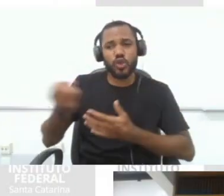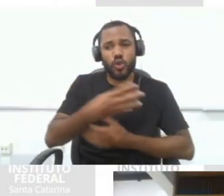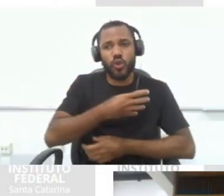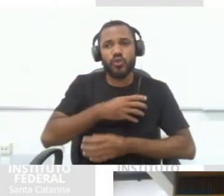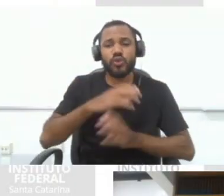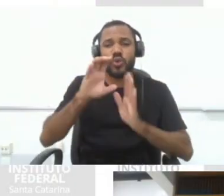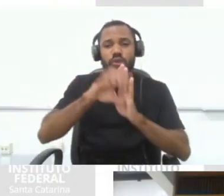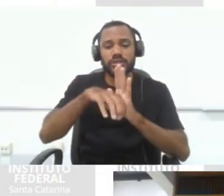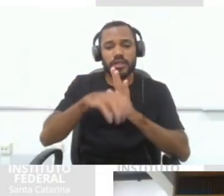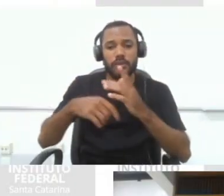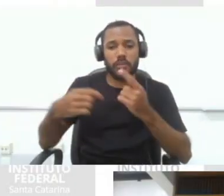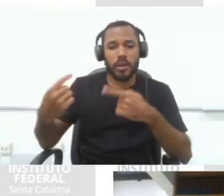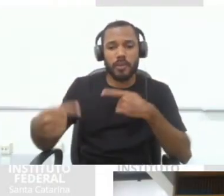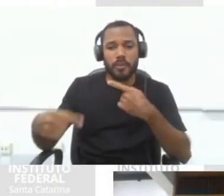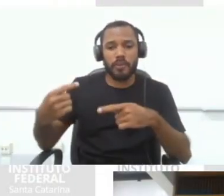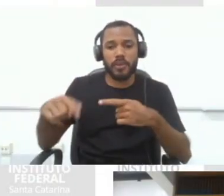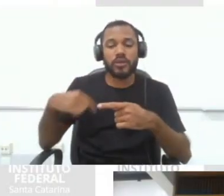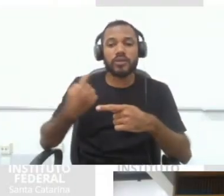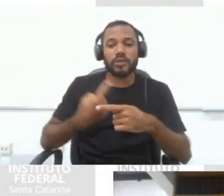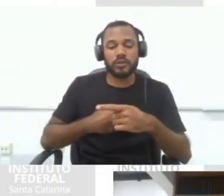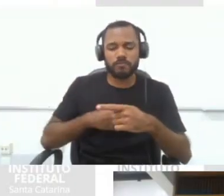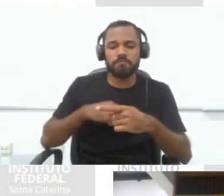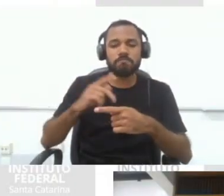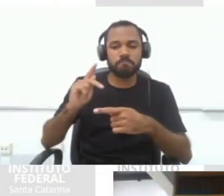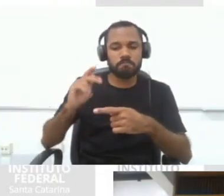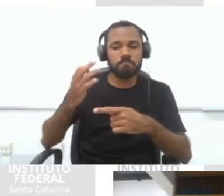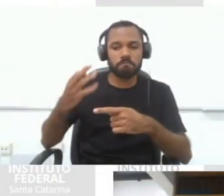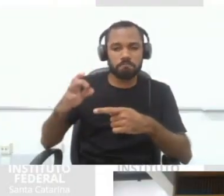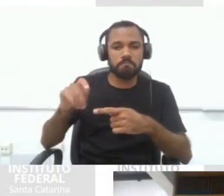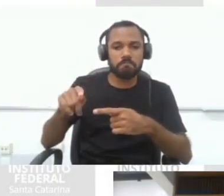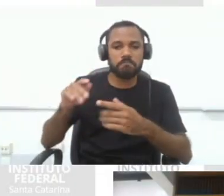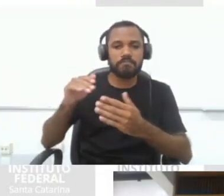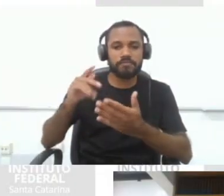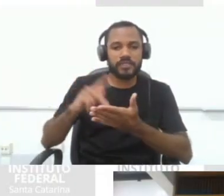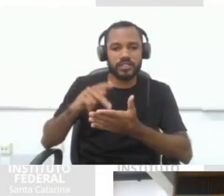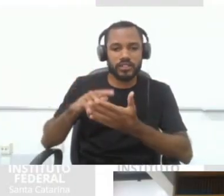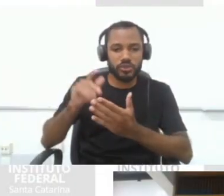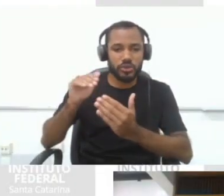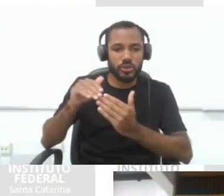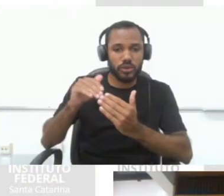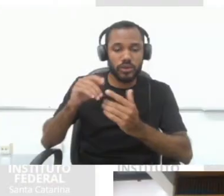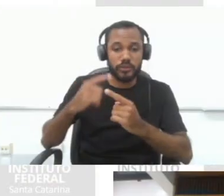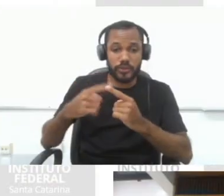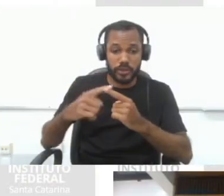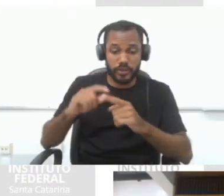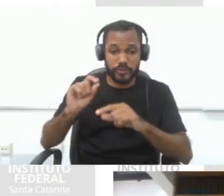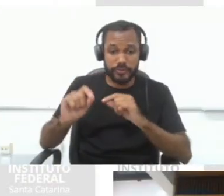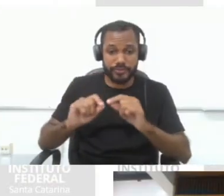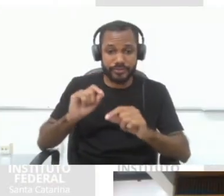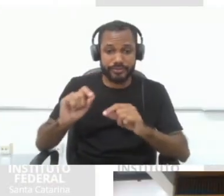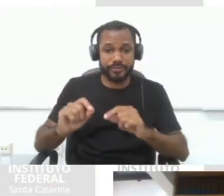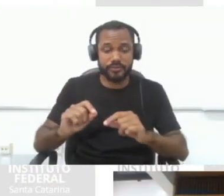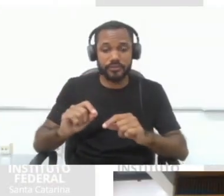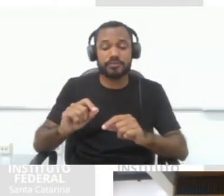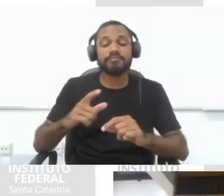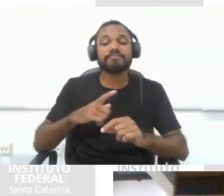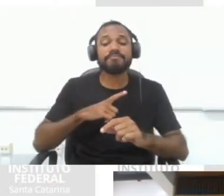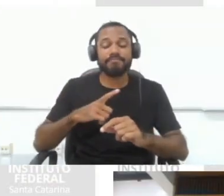eu acho que a gente tem que se aproximar dele na seguinte perspectiva. Em primeiro lugar, ele existe e é evidente.